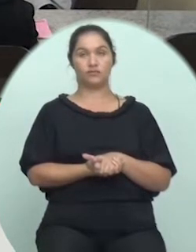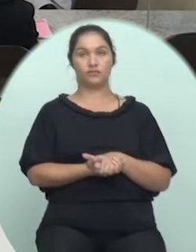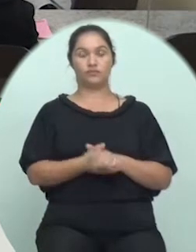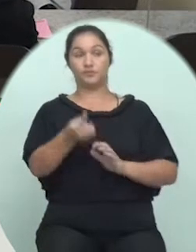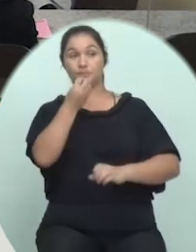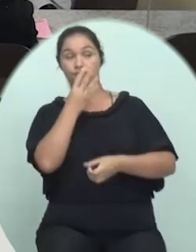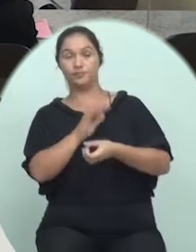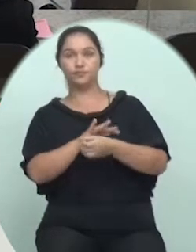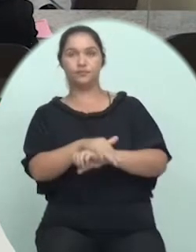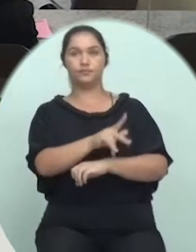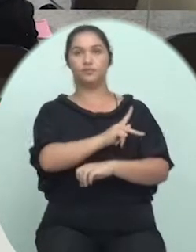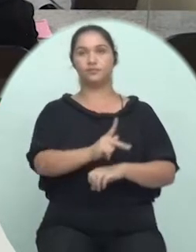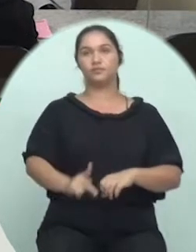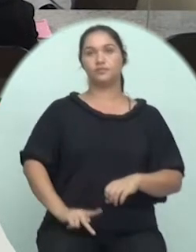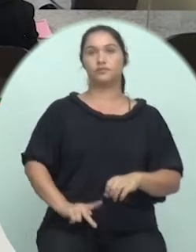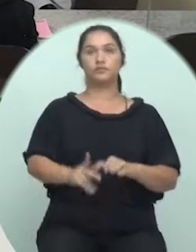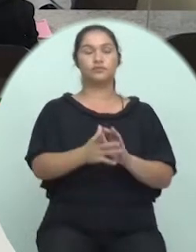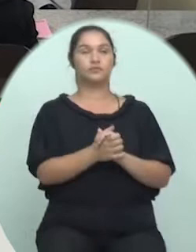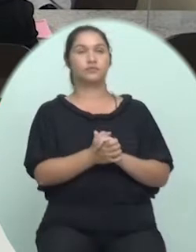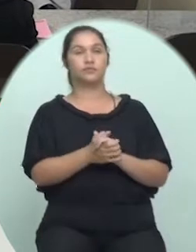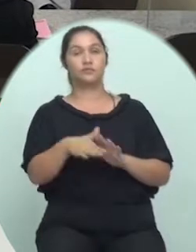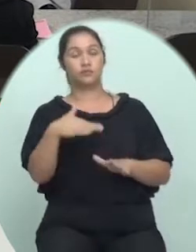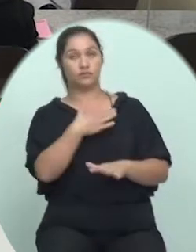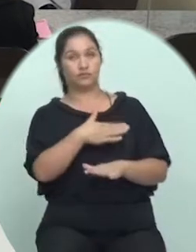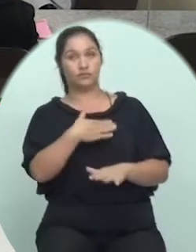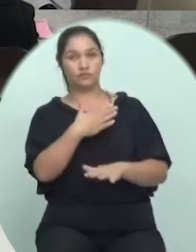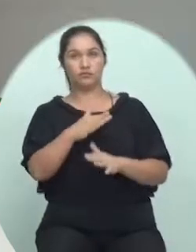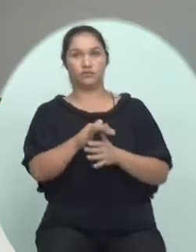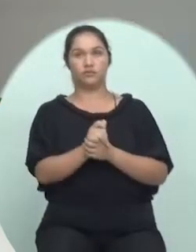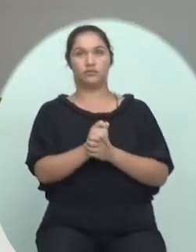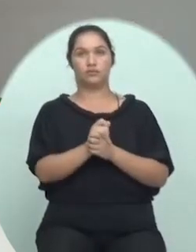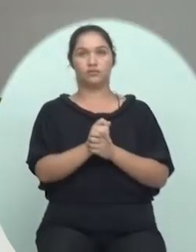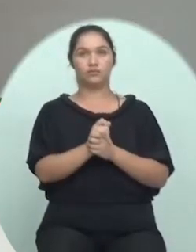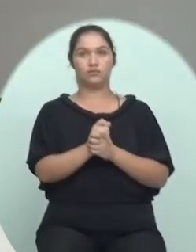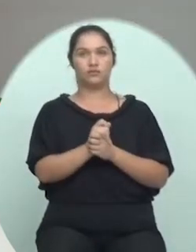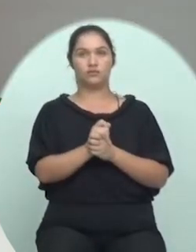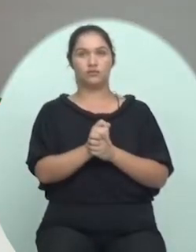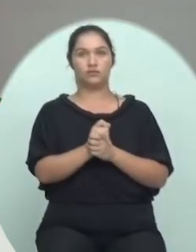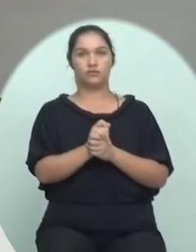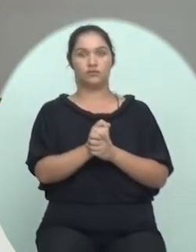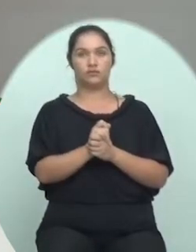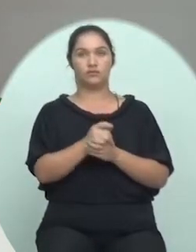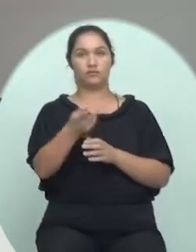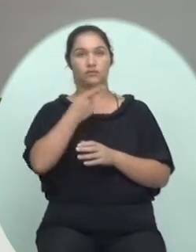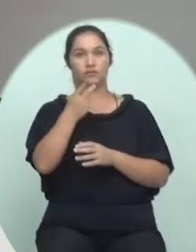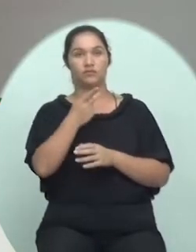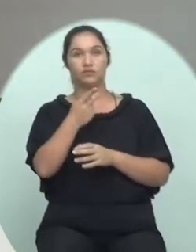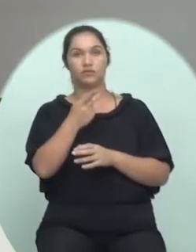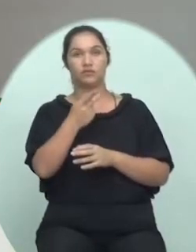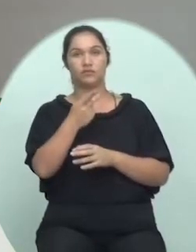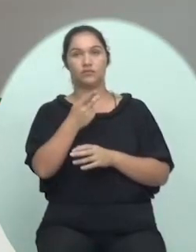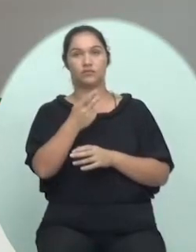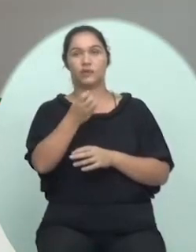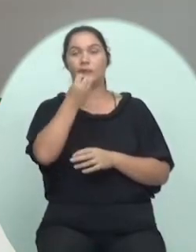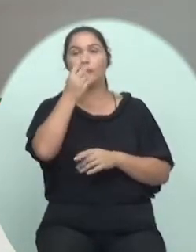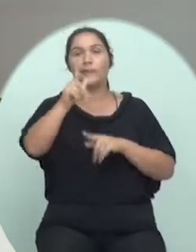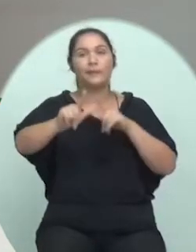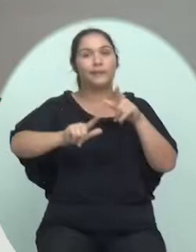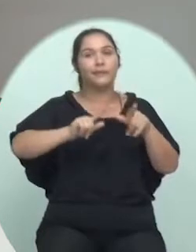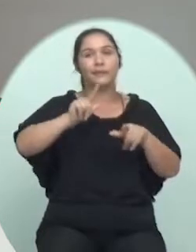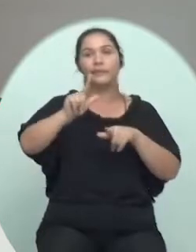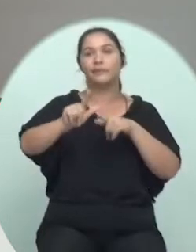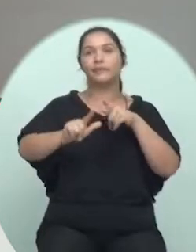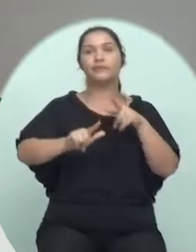Boa noite, senhor presidente. De antemão, desejar-te um bom mandato frente à mesa diretora e aos demais componentes da